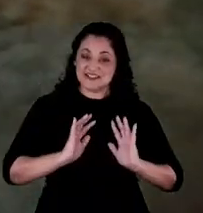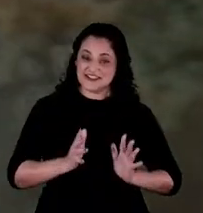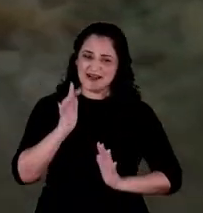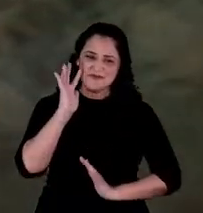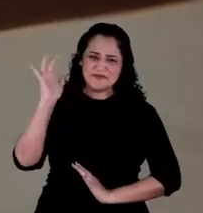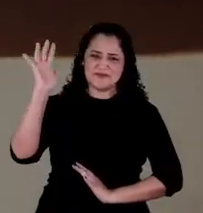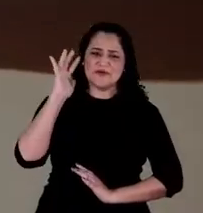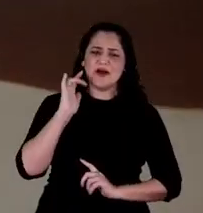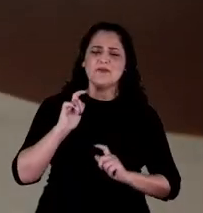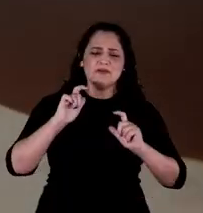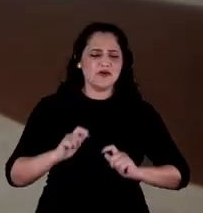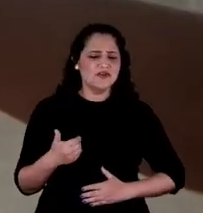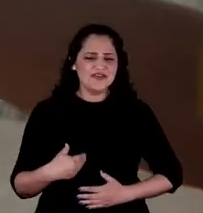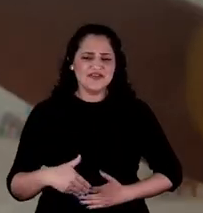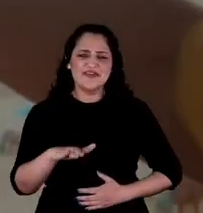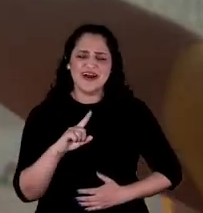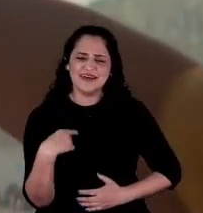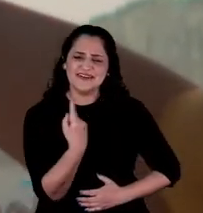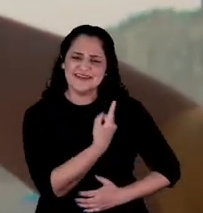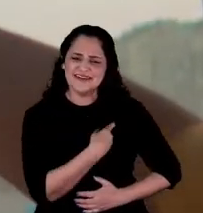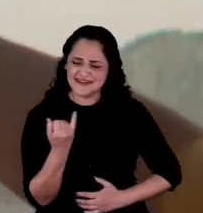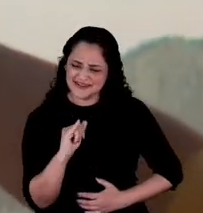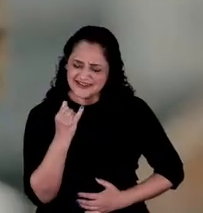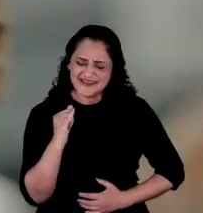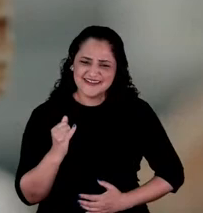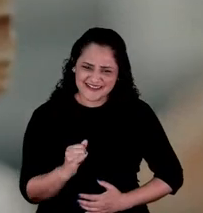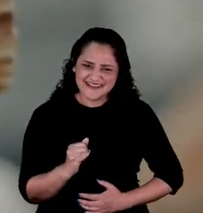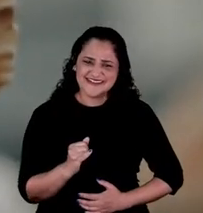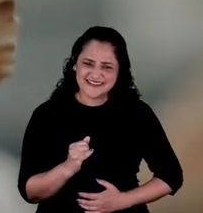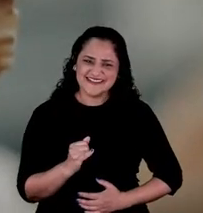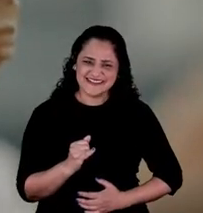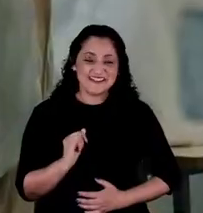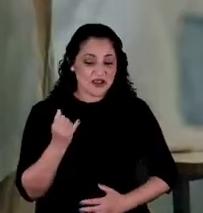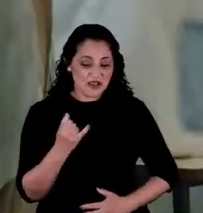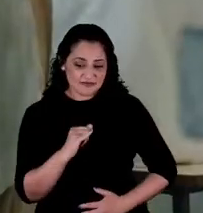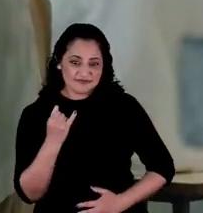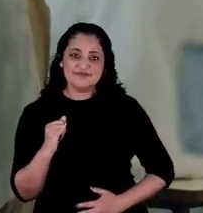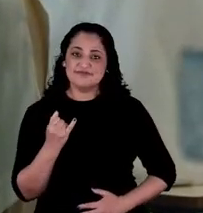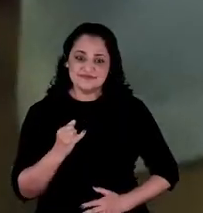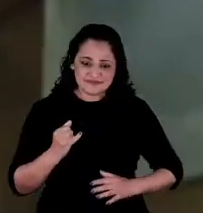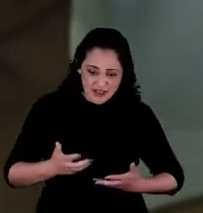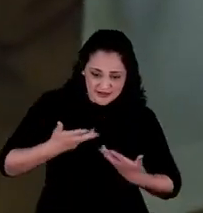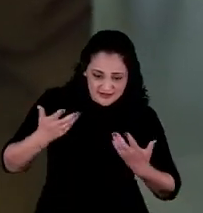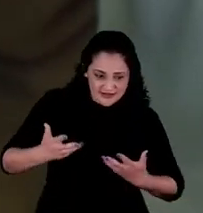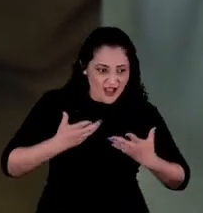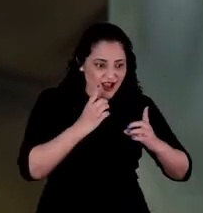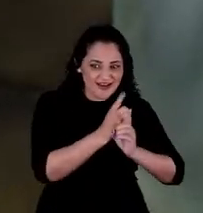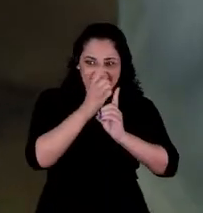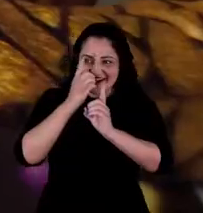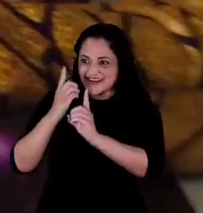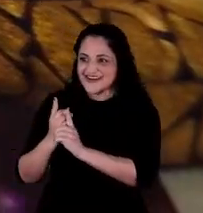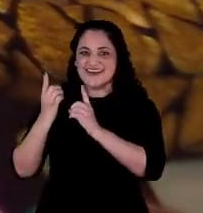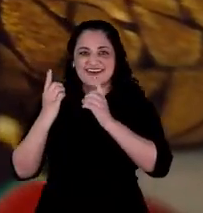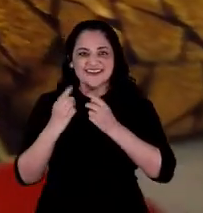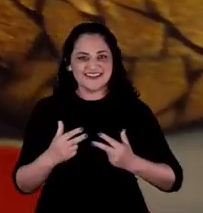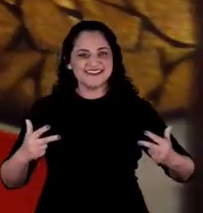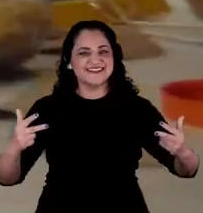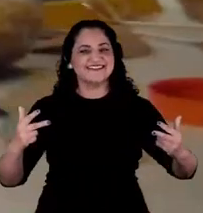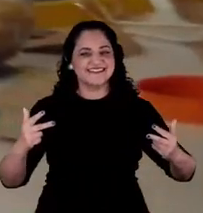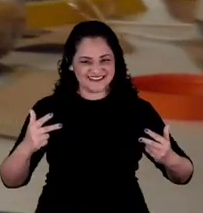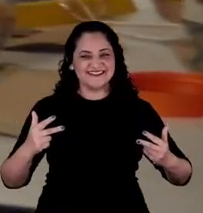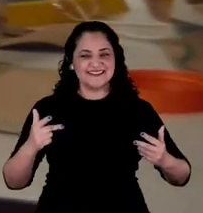já parou para pensar Para onde vai a nossa energia a nossa energia incentiva descobertas